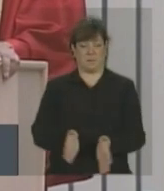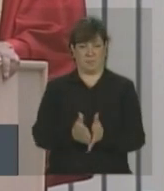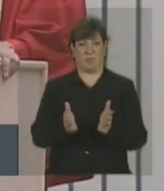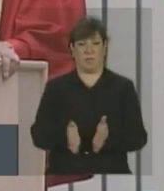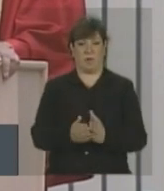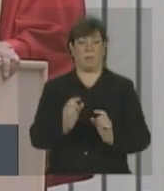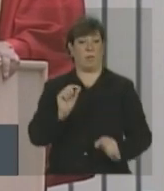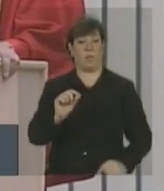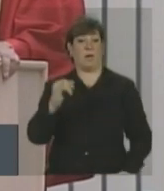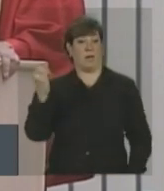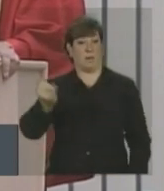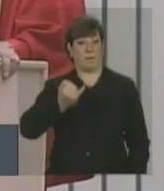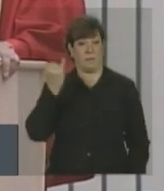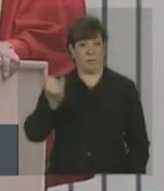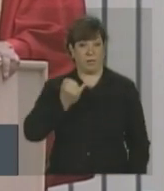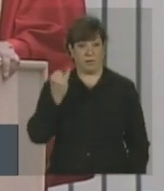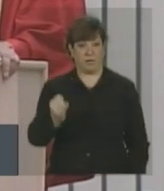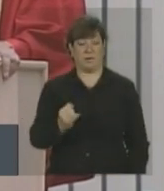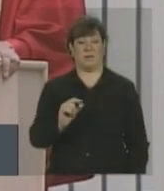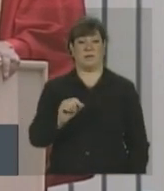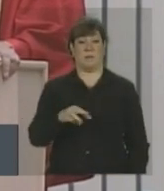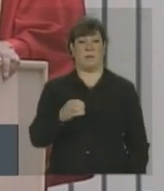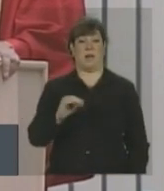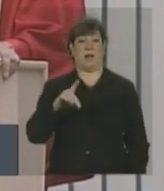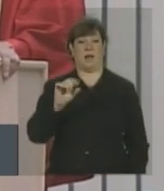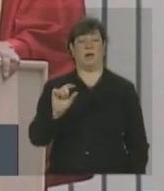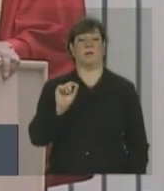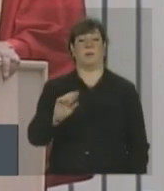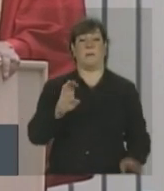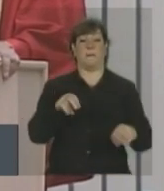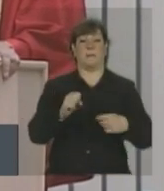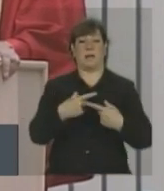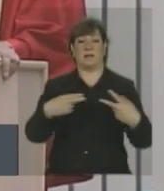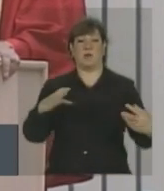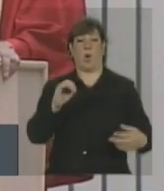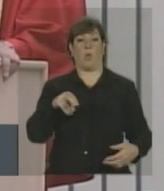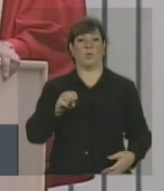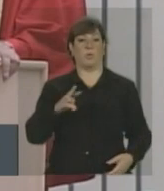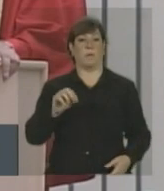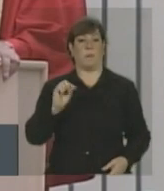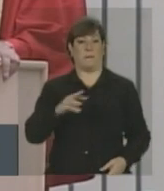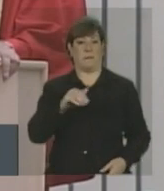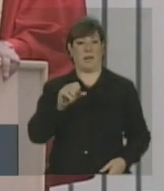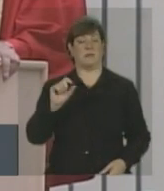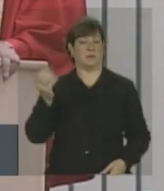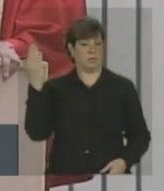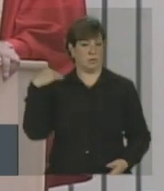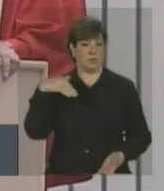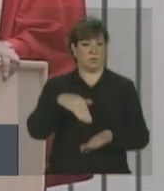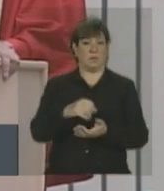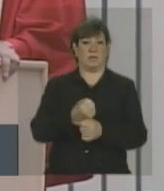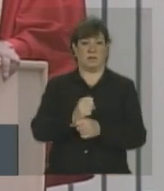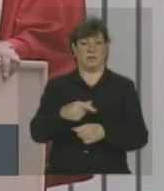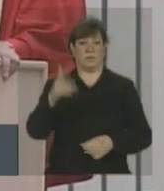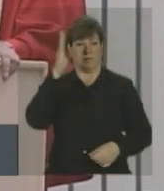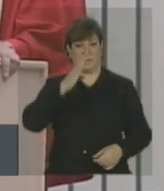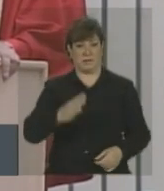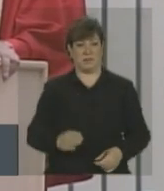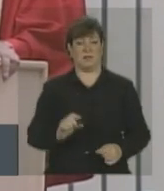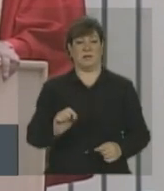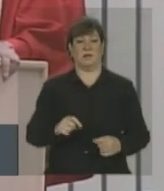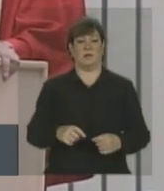O importante mercado de bens de consumo de massas que se constituiu nos últimos anos no Brasil